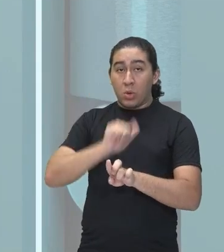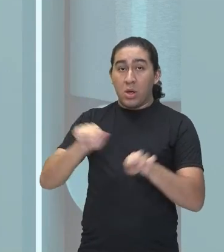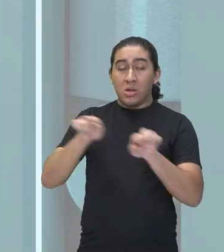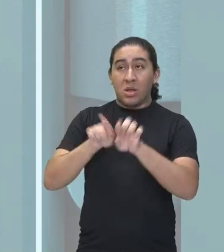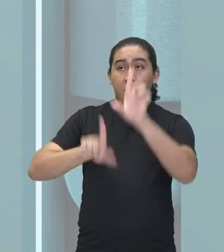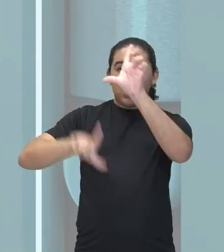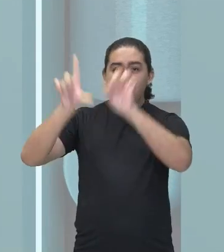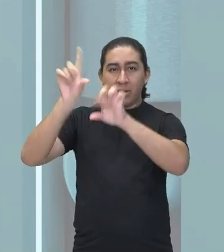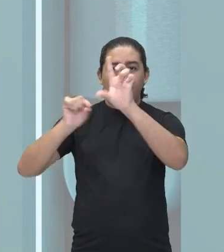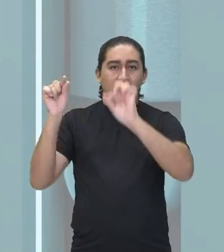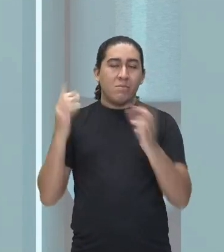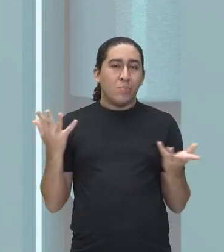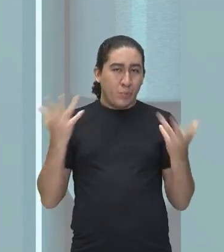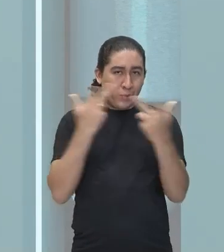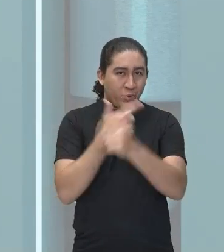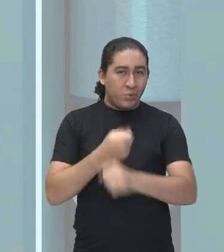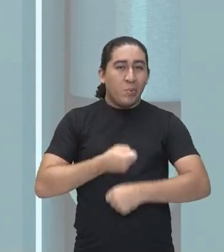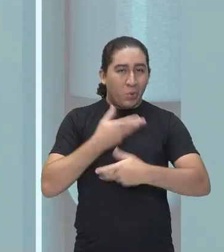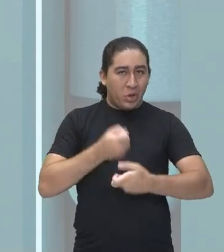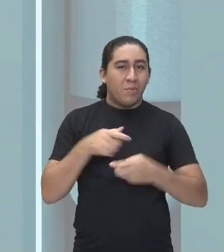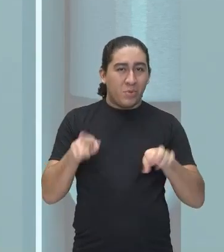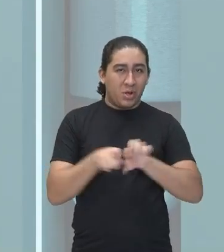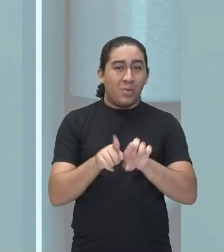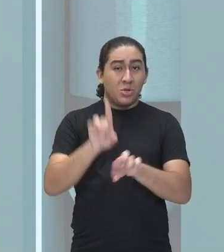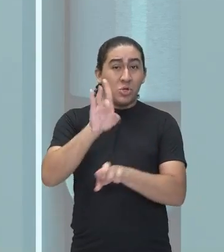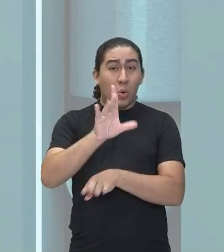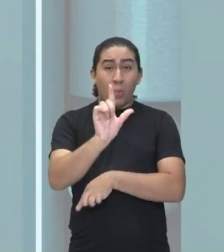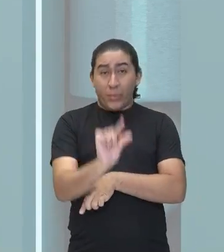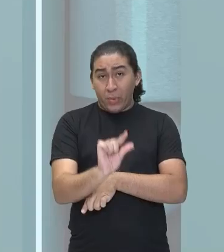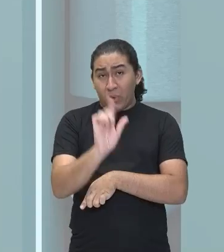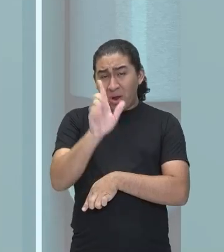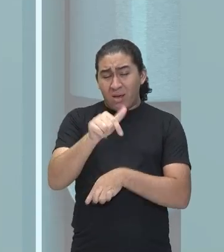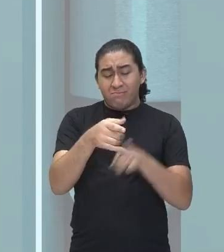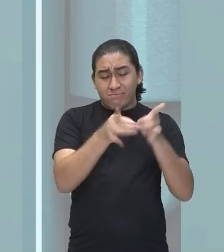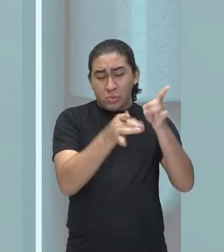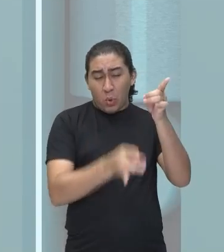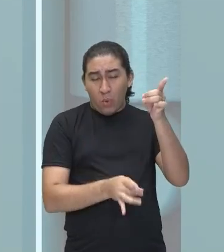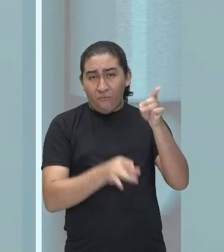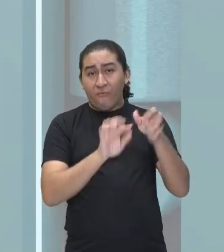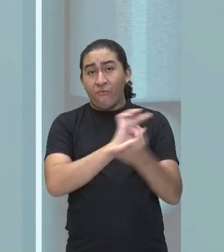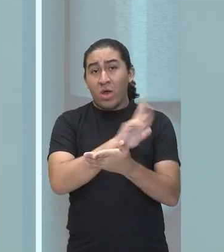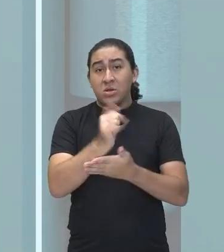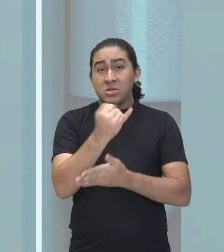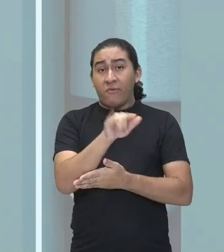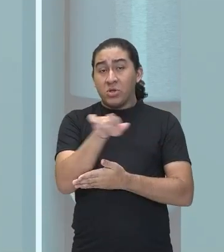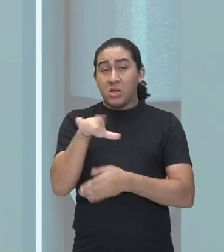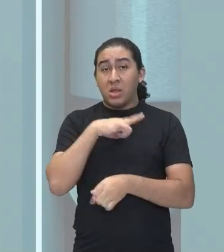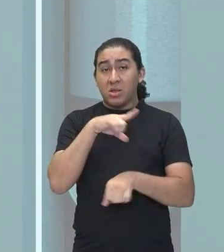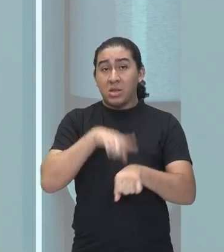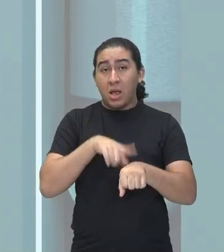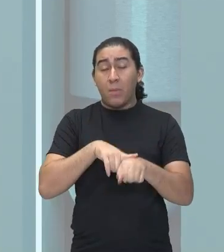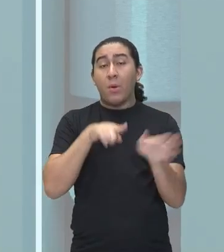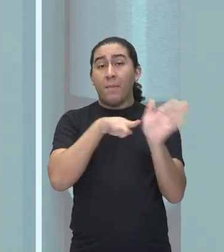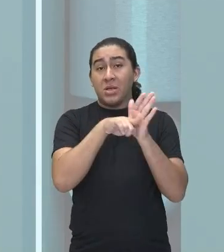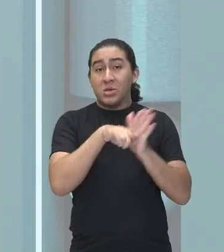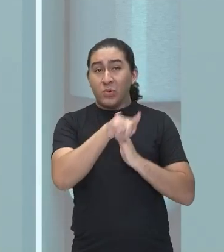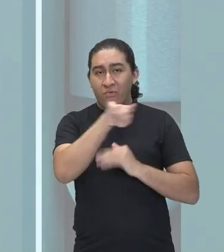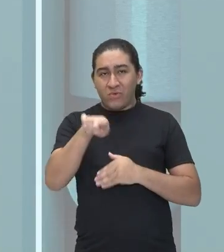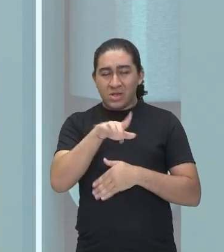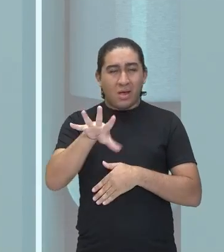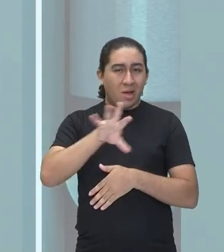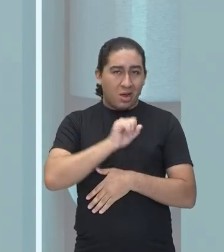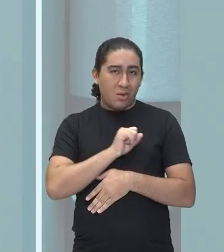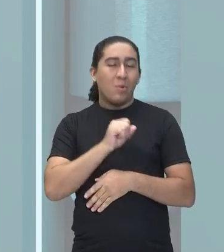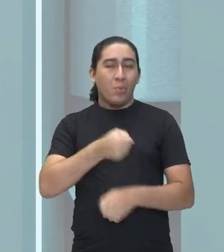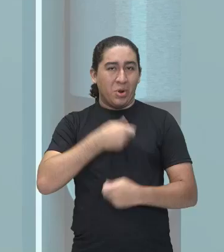Que lindo esse poema, não é? É apenas uma parte, ele é longo. Se vocês tiverem tempo, pesquisem, vocês vão se